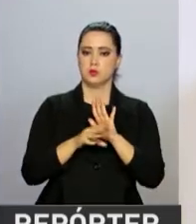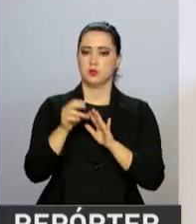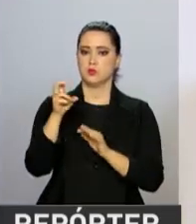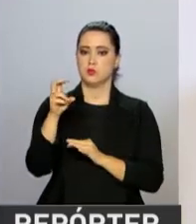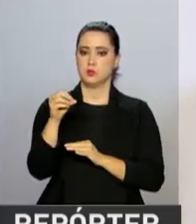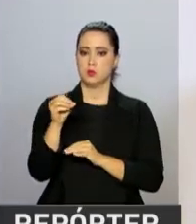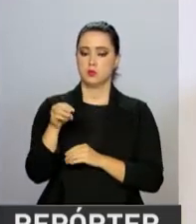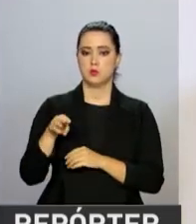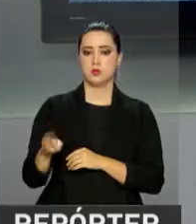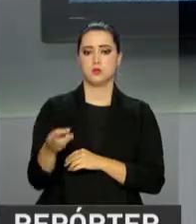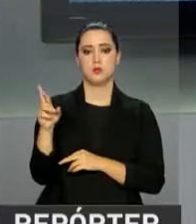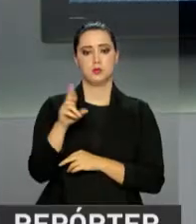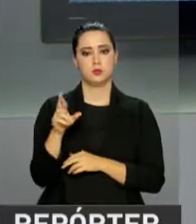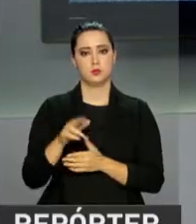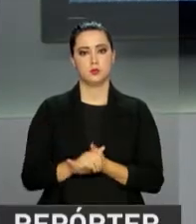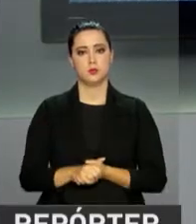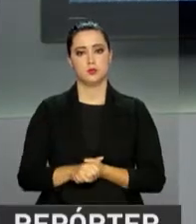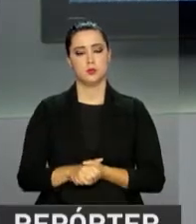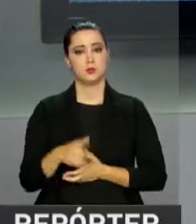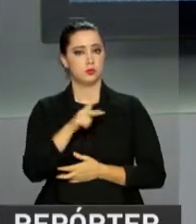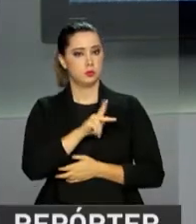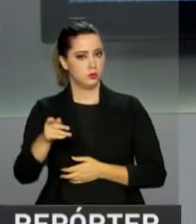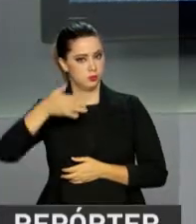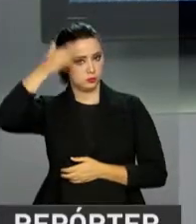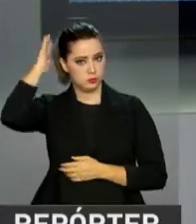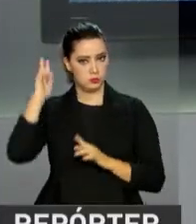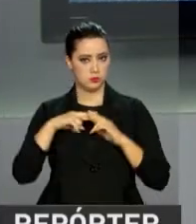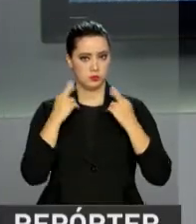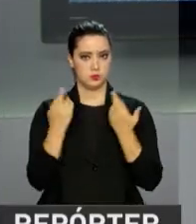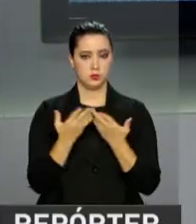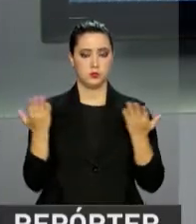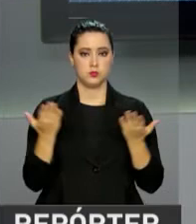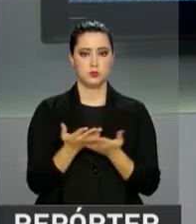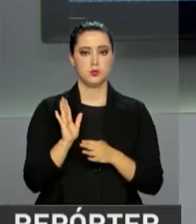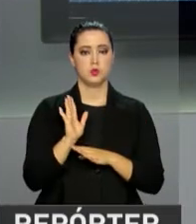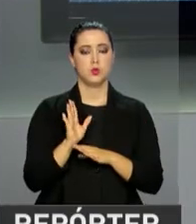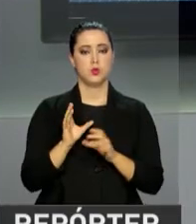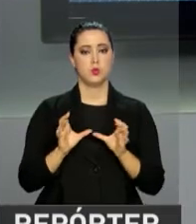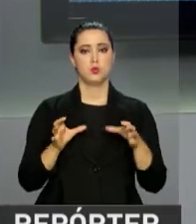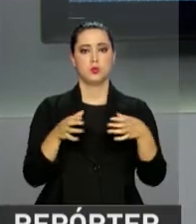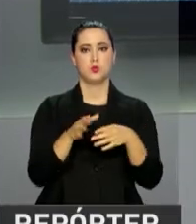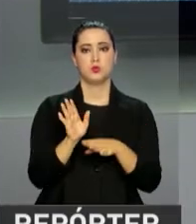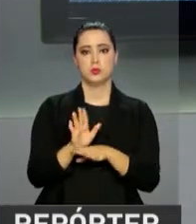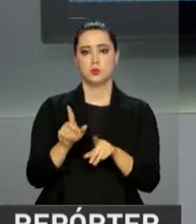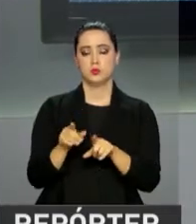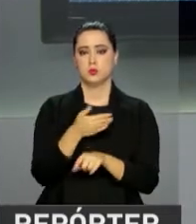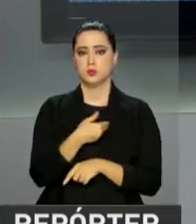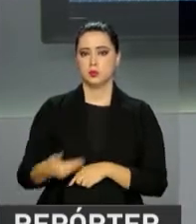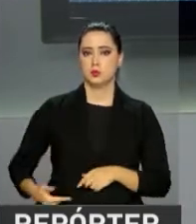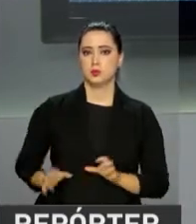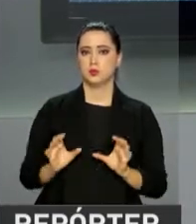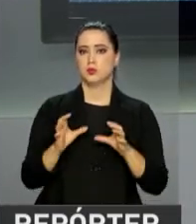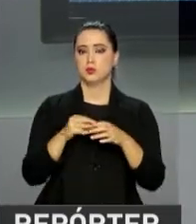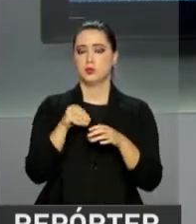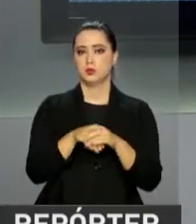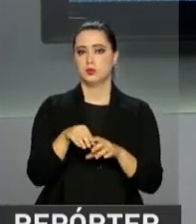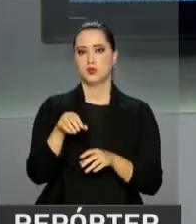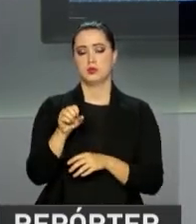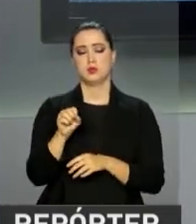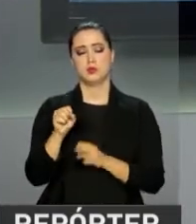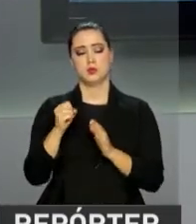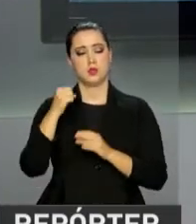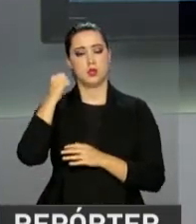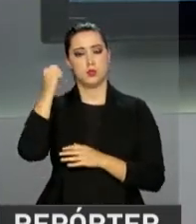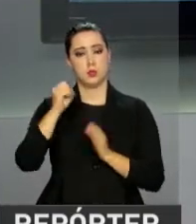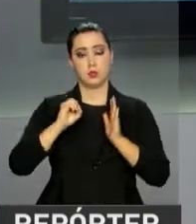milhões de reais o presidente michel temer se reuniu hoje com a base aliada do governo no senado federal repórter pago